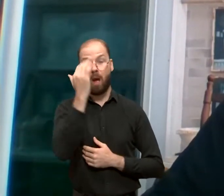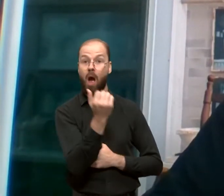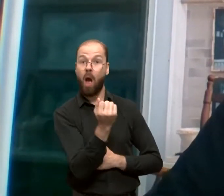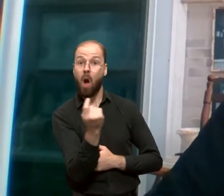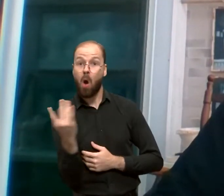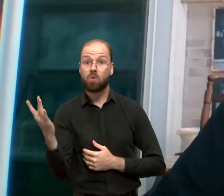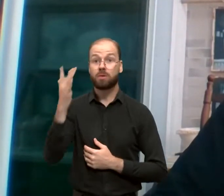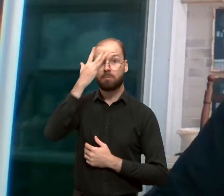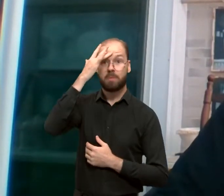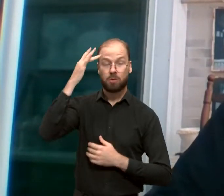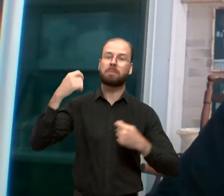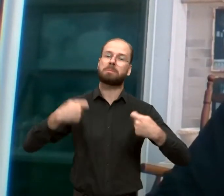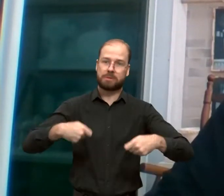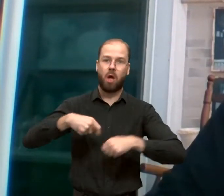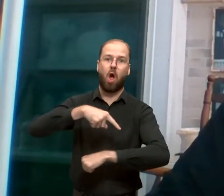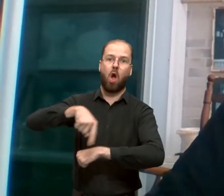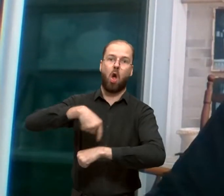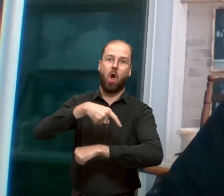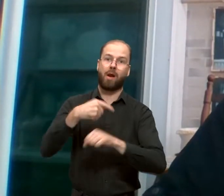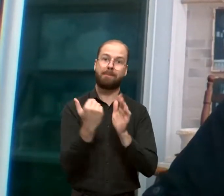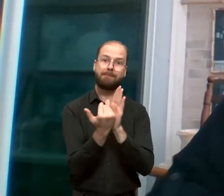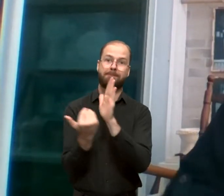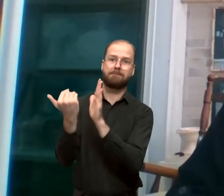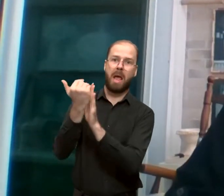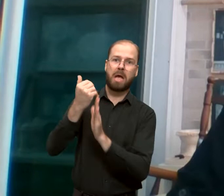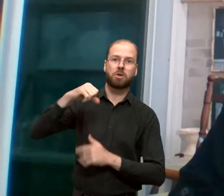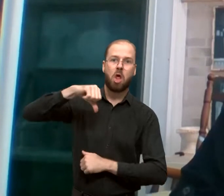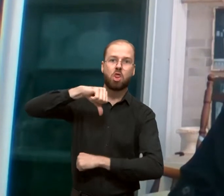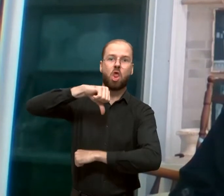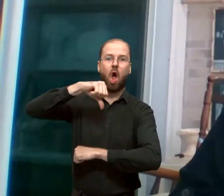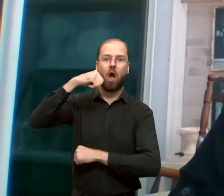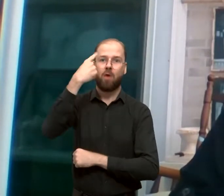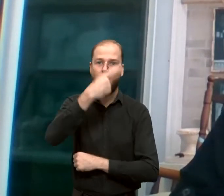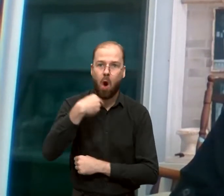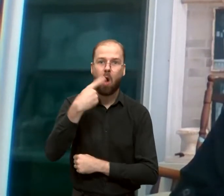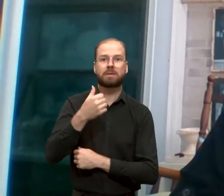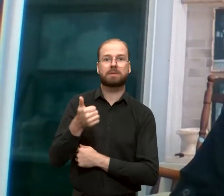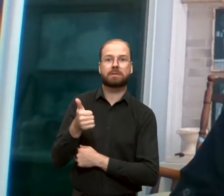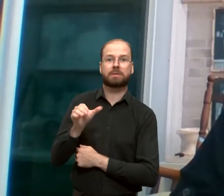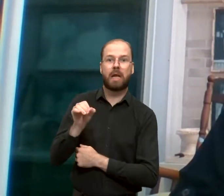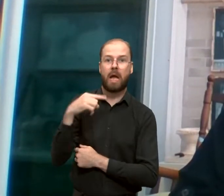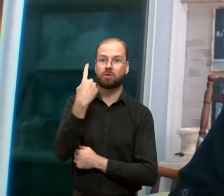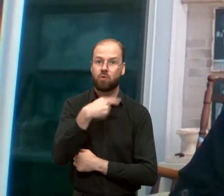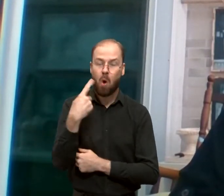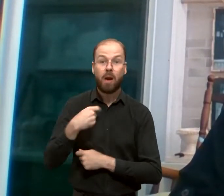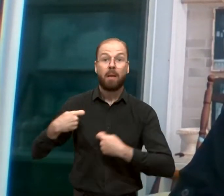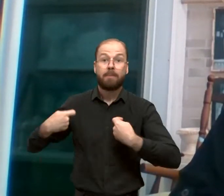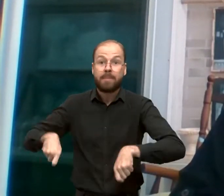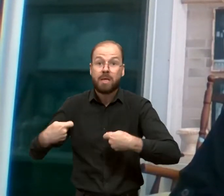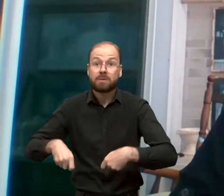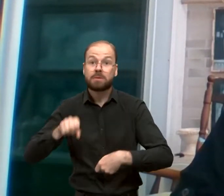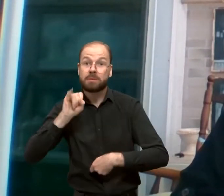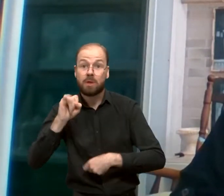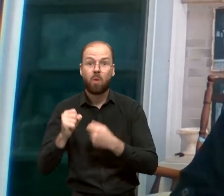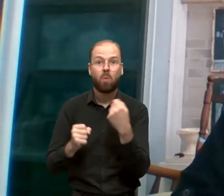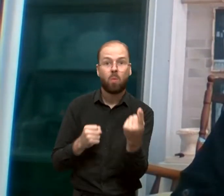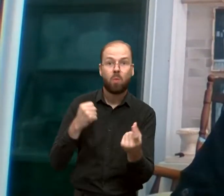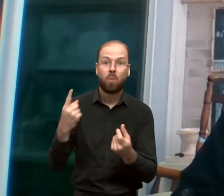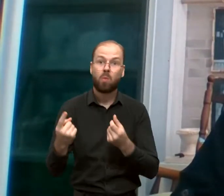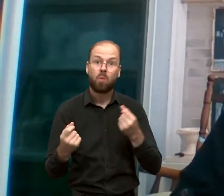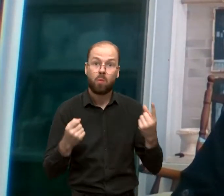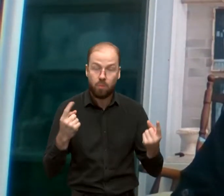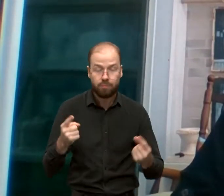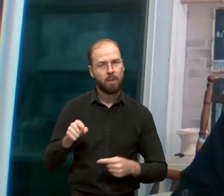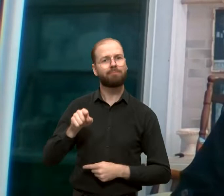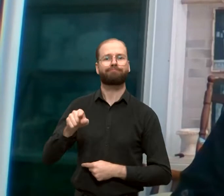de sono, em torno de 9, 10 horas. Se for muito extremo essa necessidade, acima de 10 horas, a gente está diante